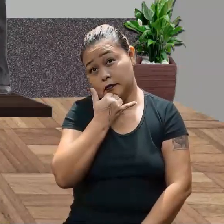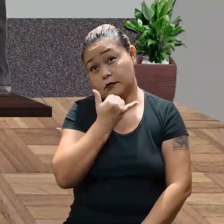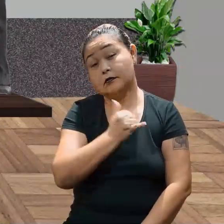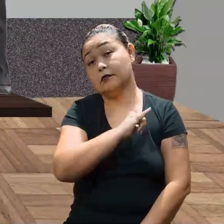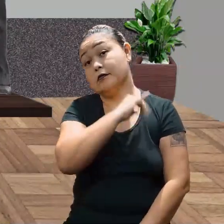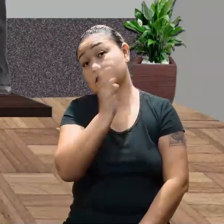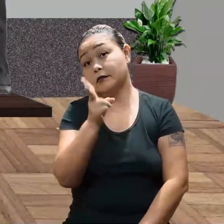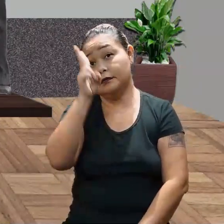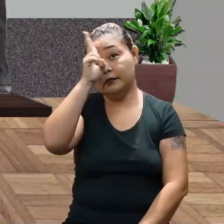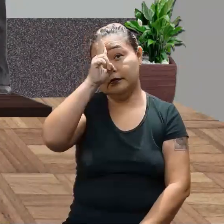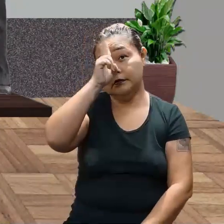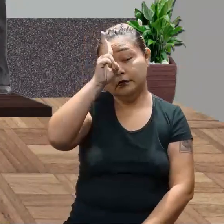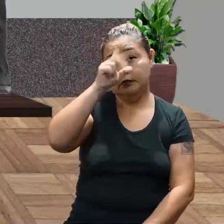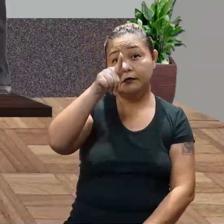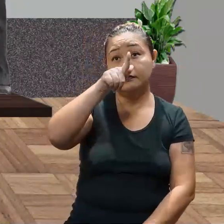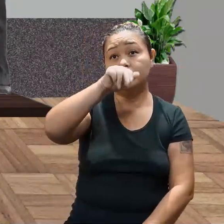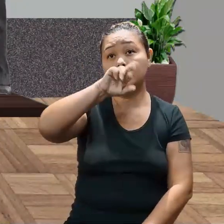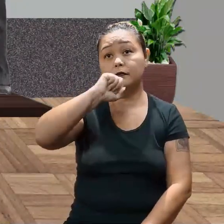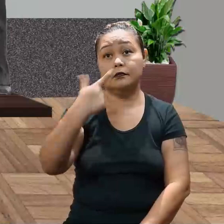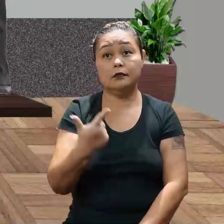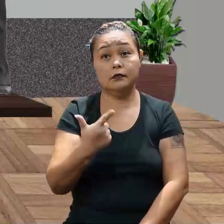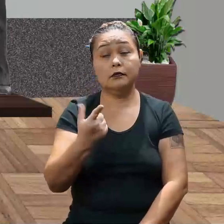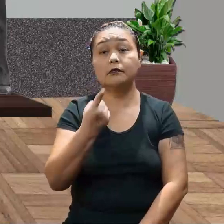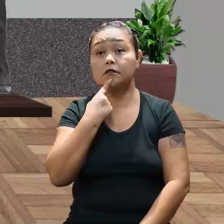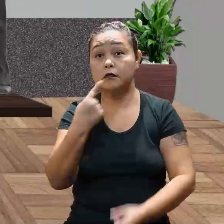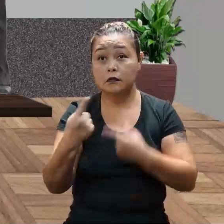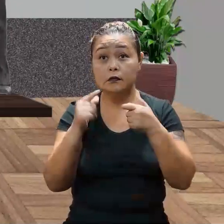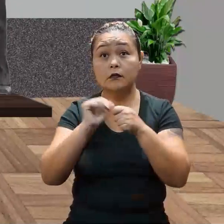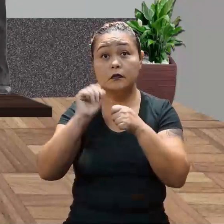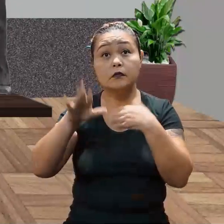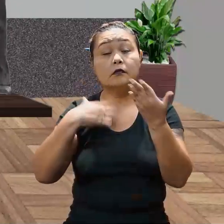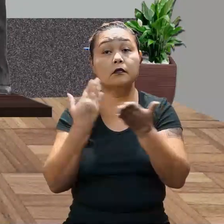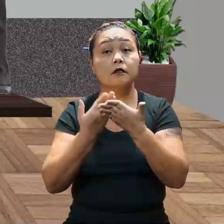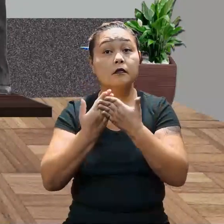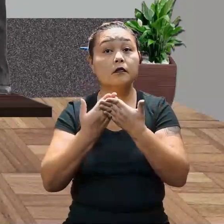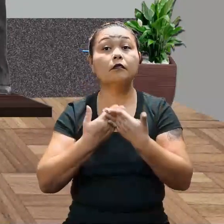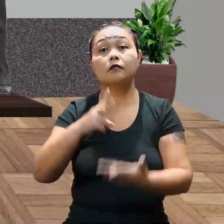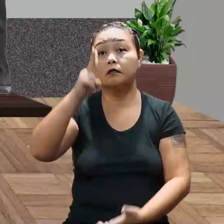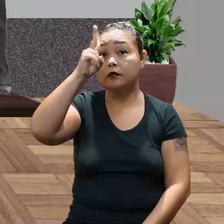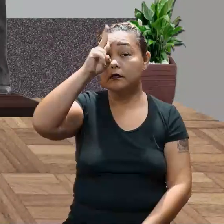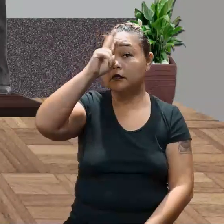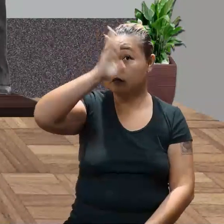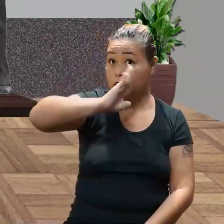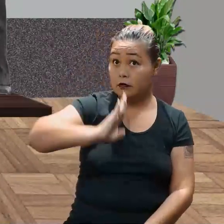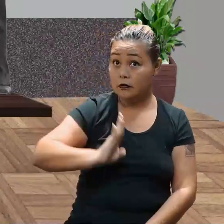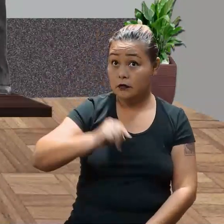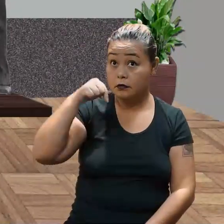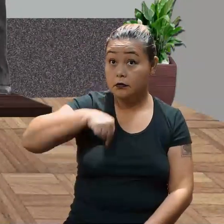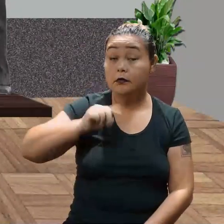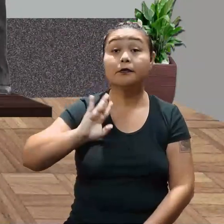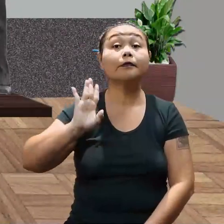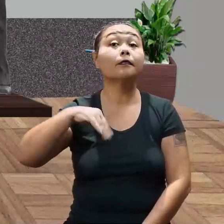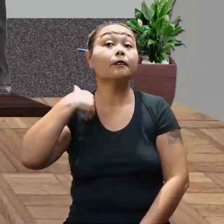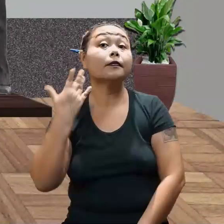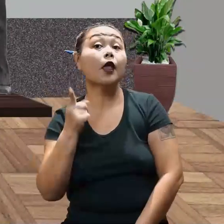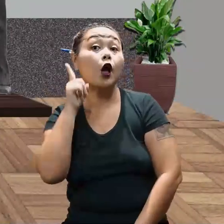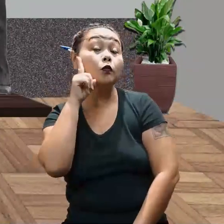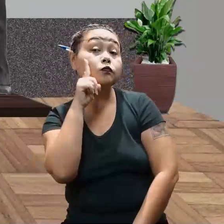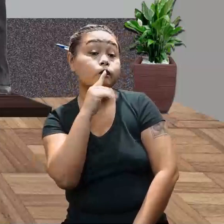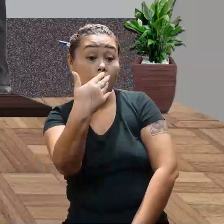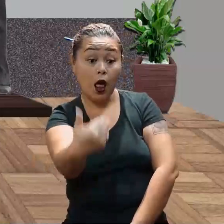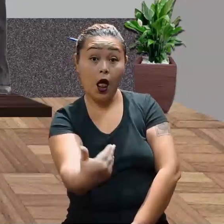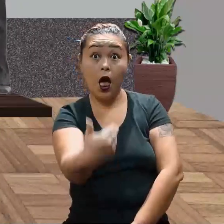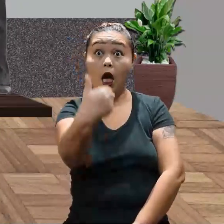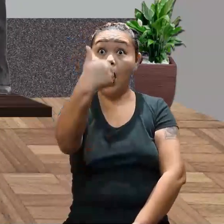Em História Geral. Já discutimos isso aí quando nós estávamos estudando sobre História do Brasil. Aí os norte-americanos